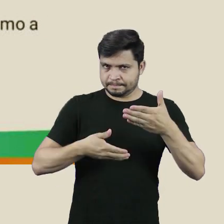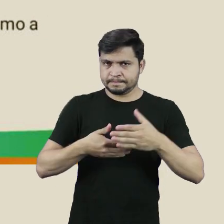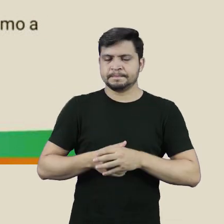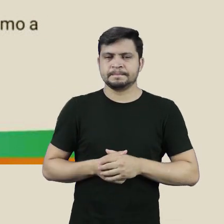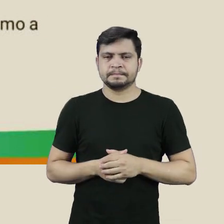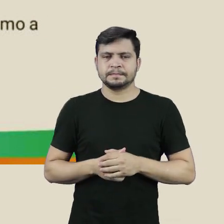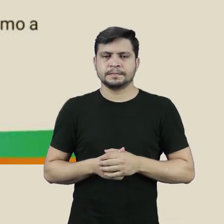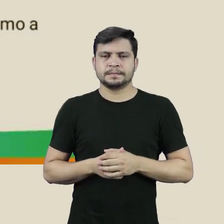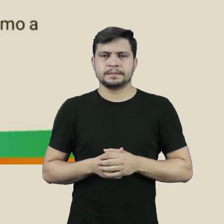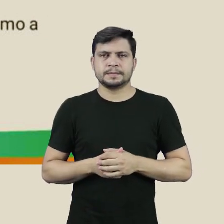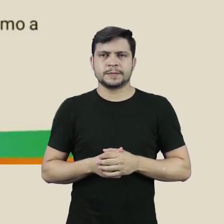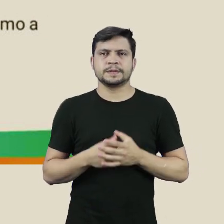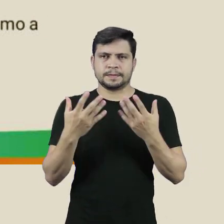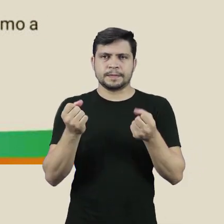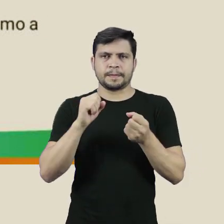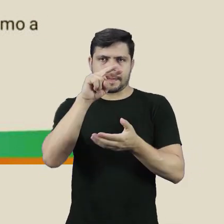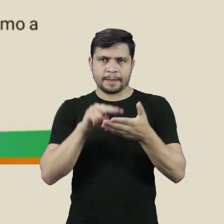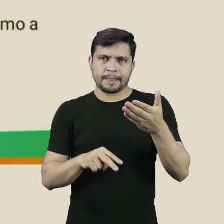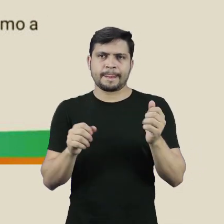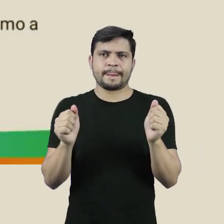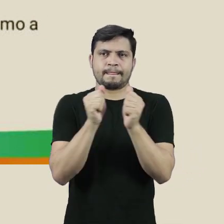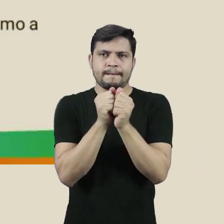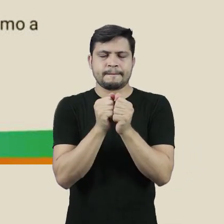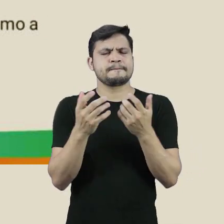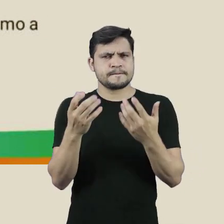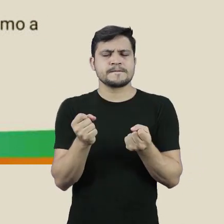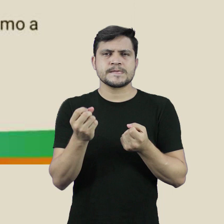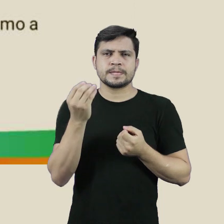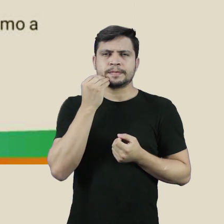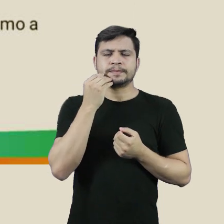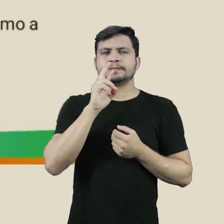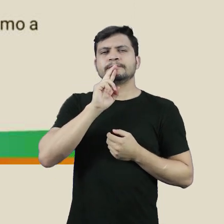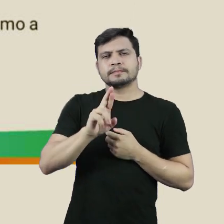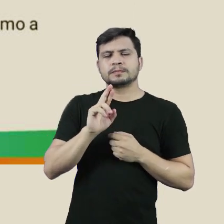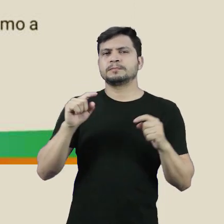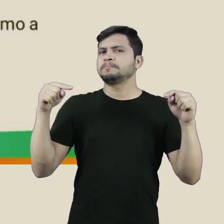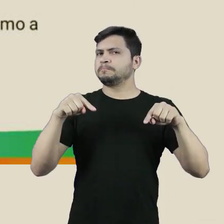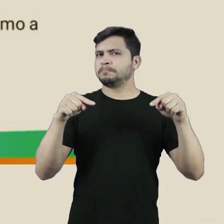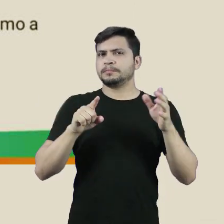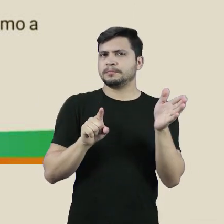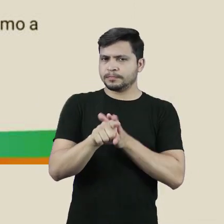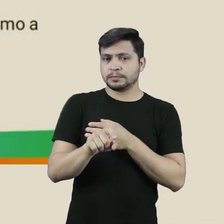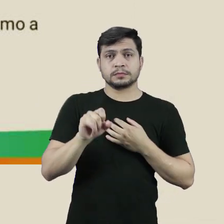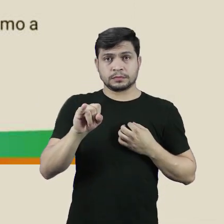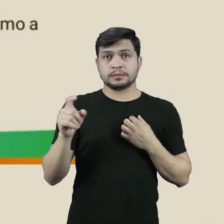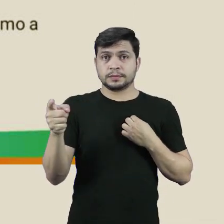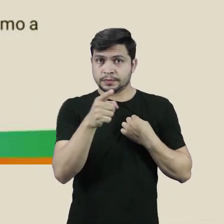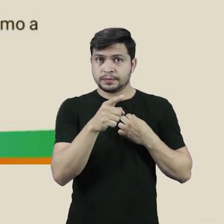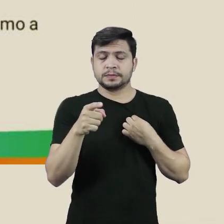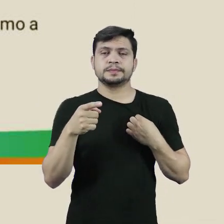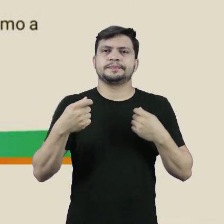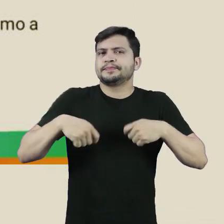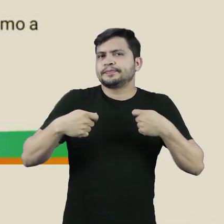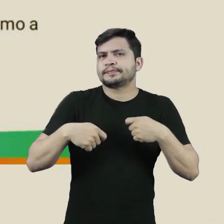Vamos lá. Leiam comigo, a gente vai tentar resolver essa questão. Eu queria, se você precisar, se você gostar, se